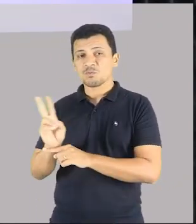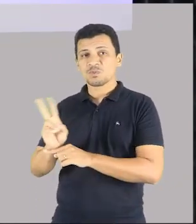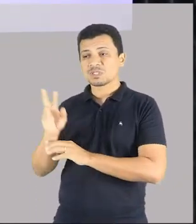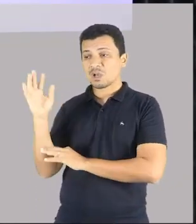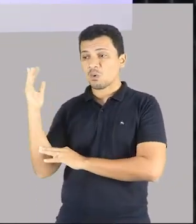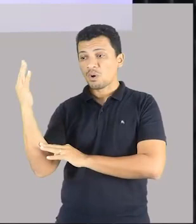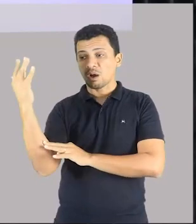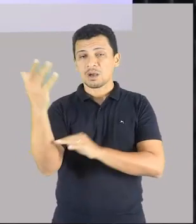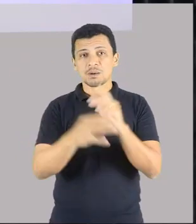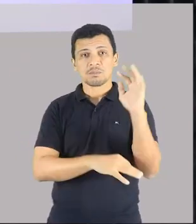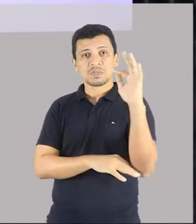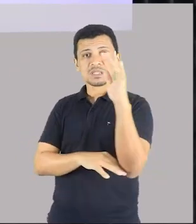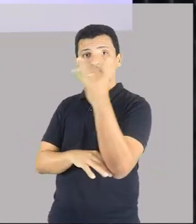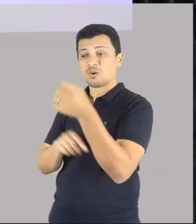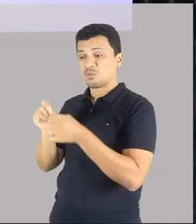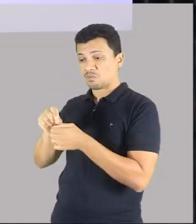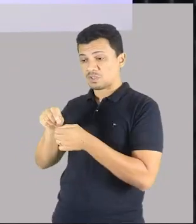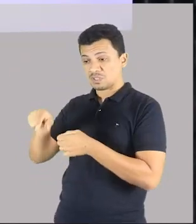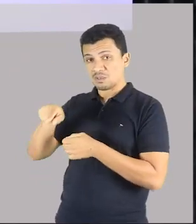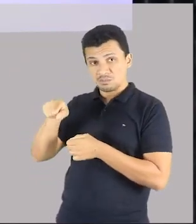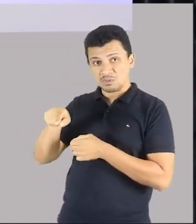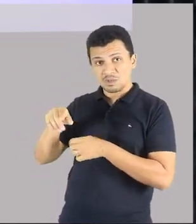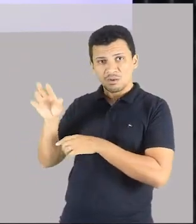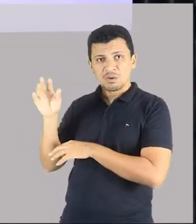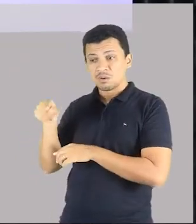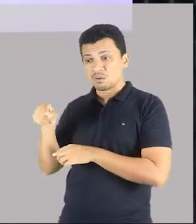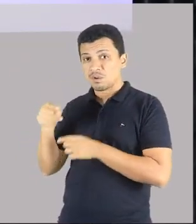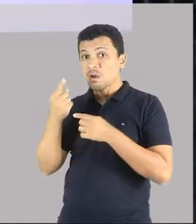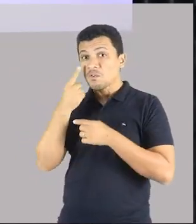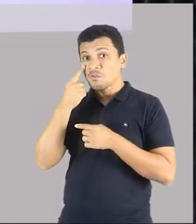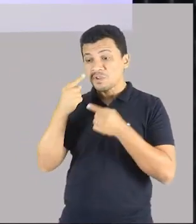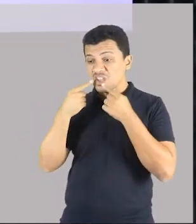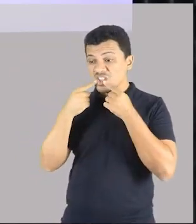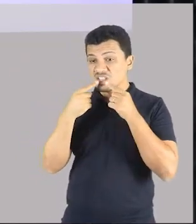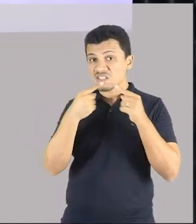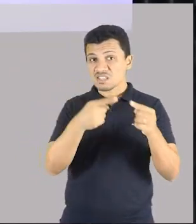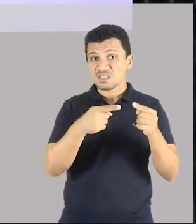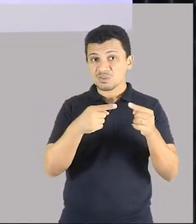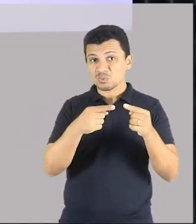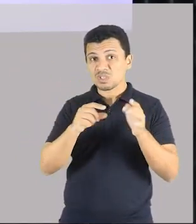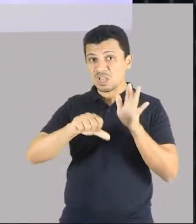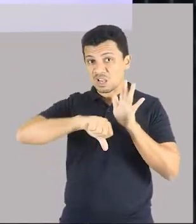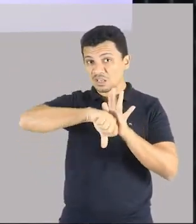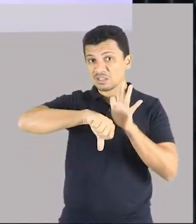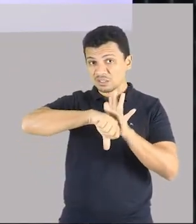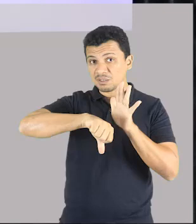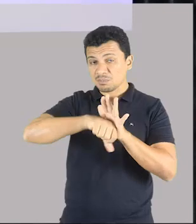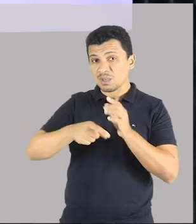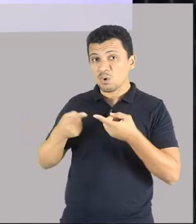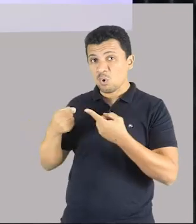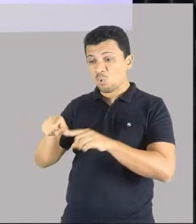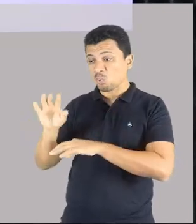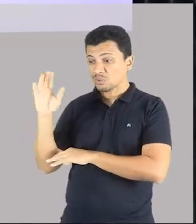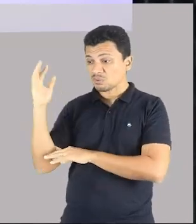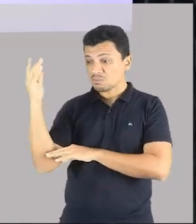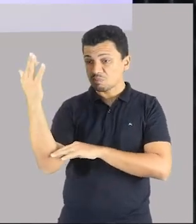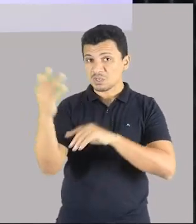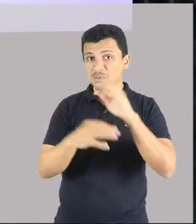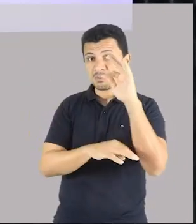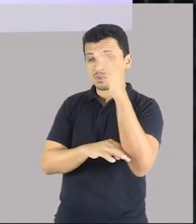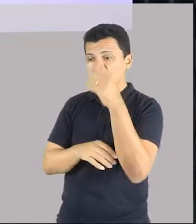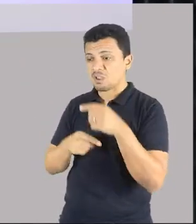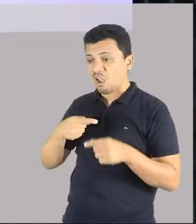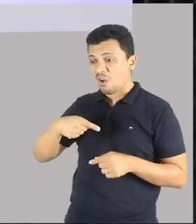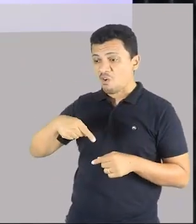fazer uma fiscalização em campo para averiguar alguma denúncia de crime contra o meio ambiente. Se ele vai a uma